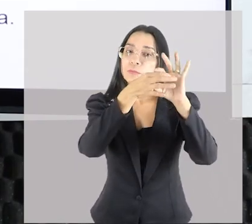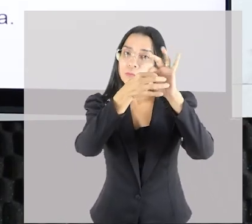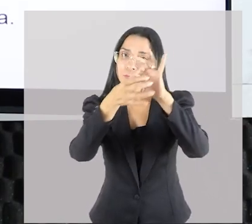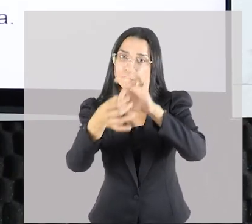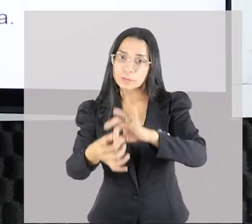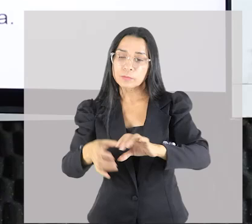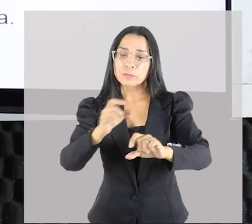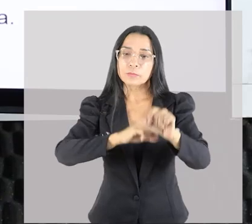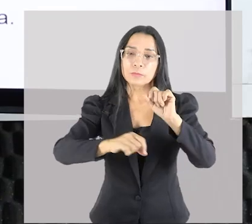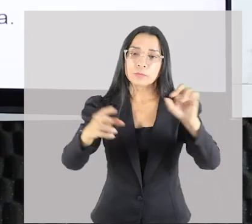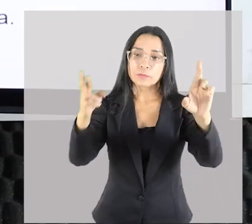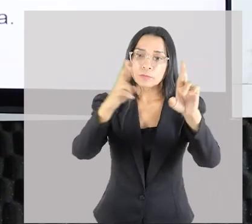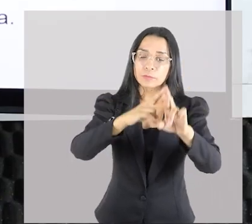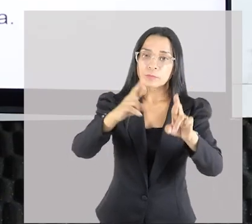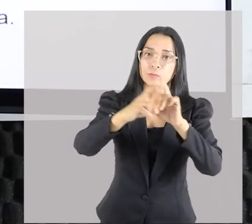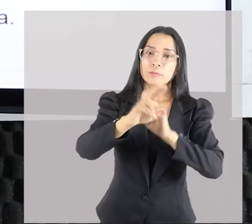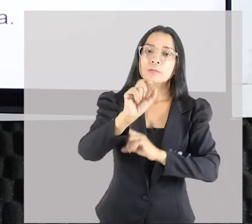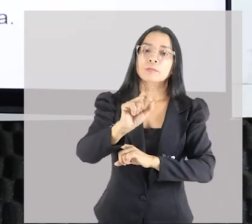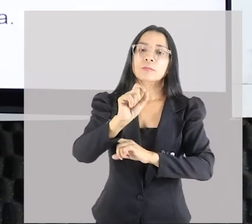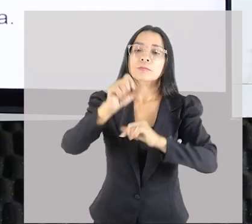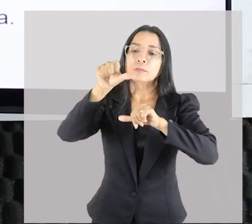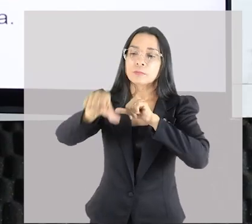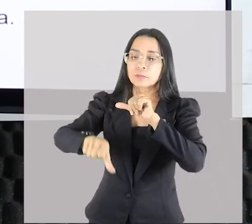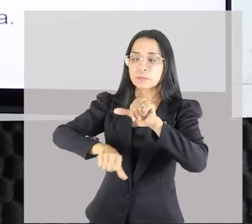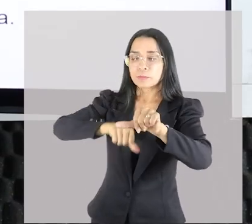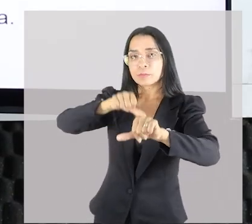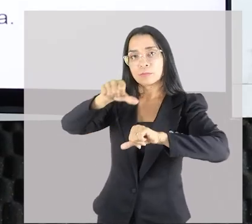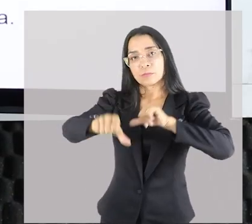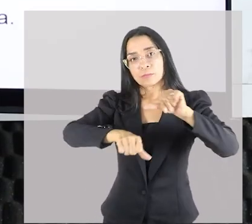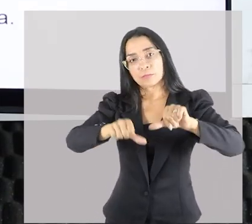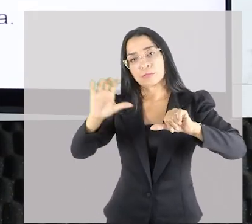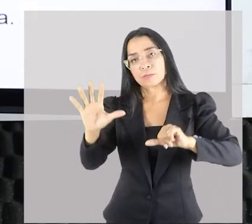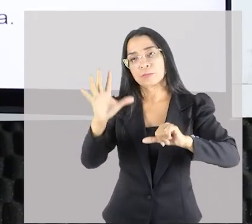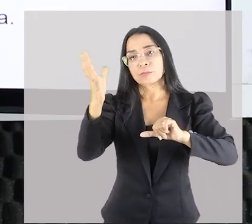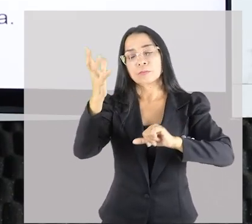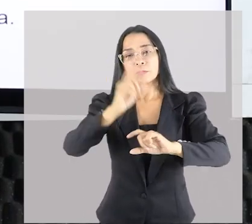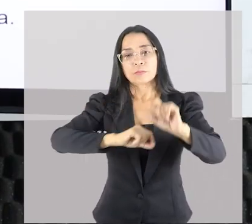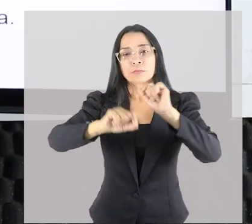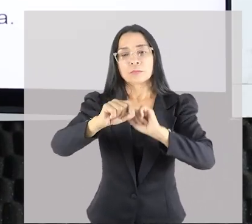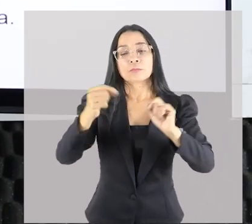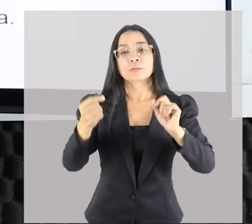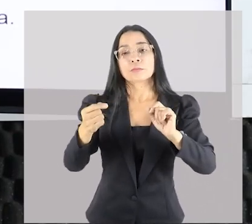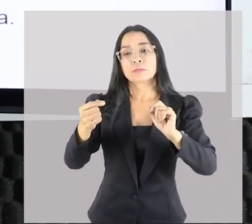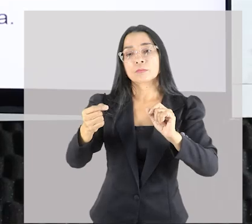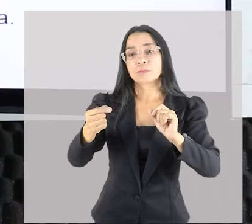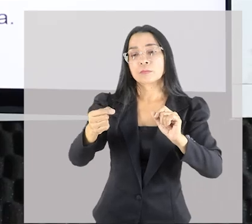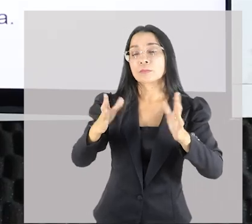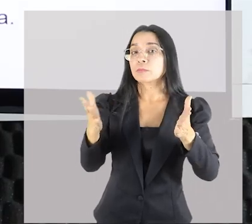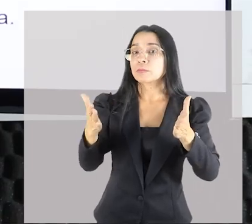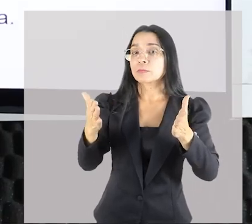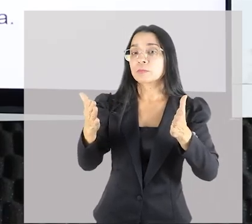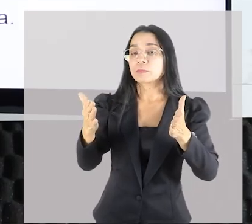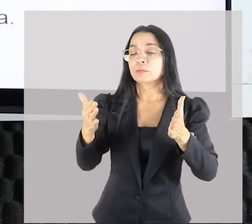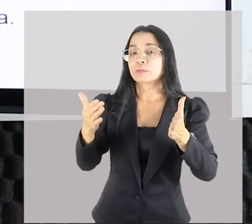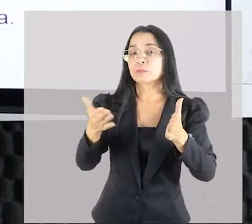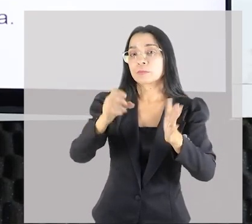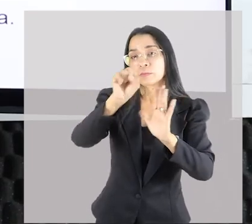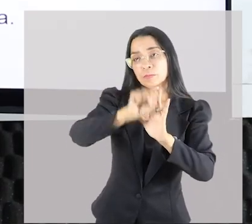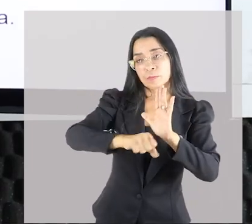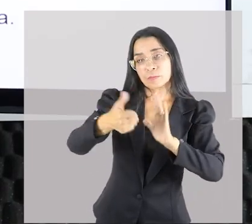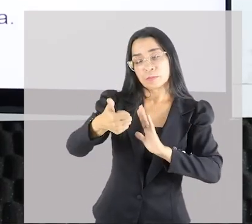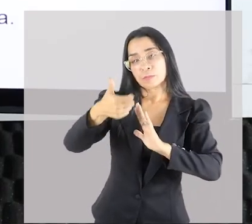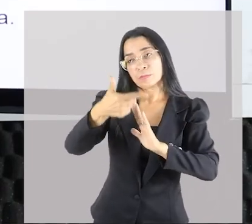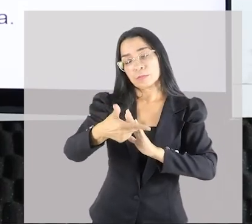contexto relacionado às mudanças que vão ocorrer durante aquele século XII,